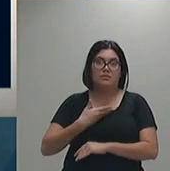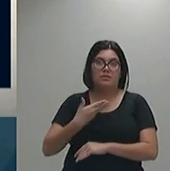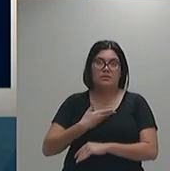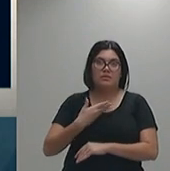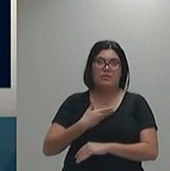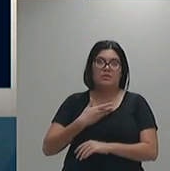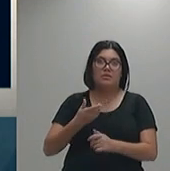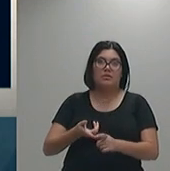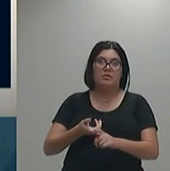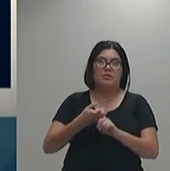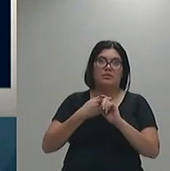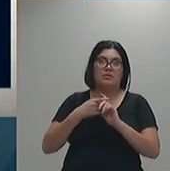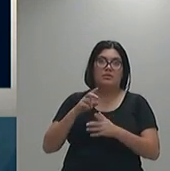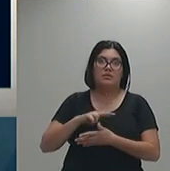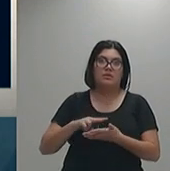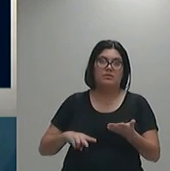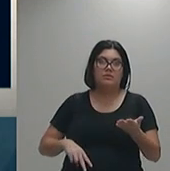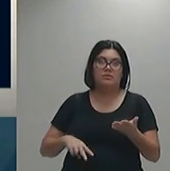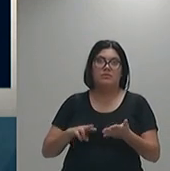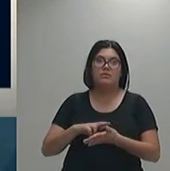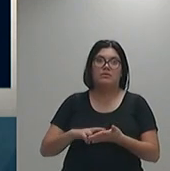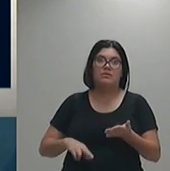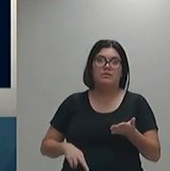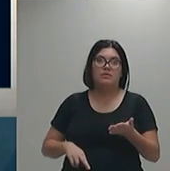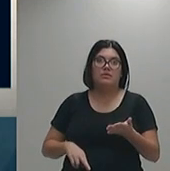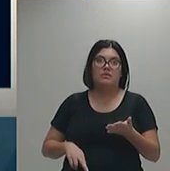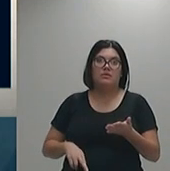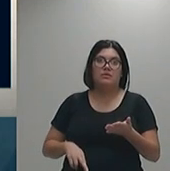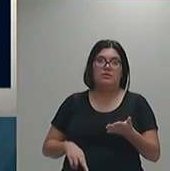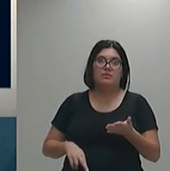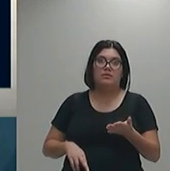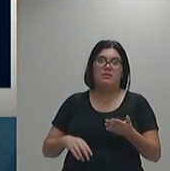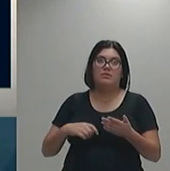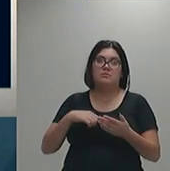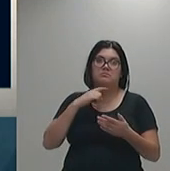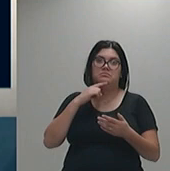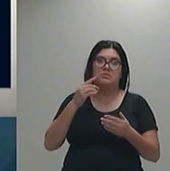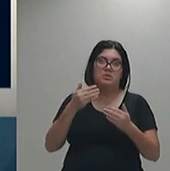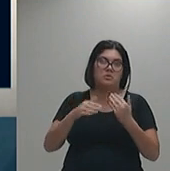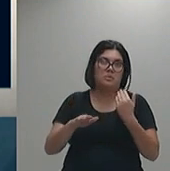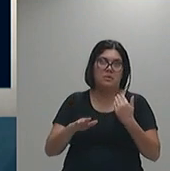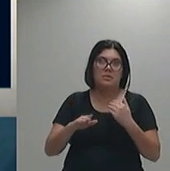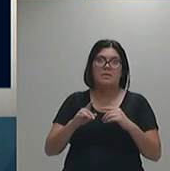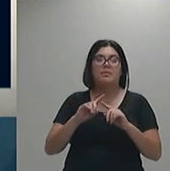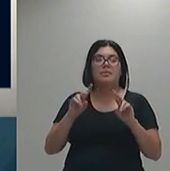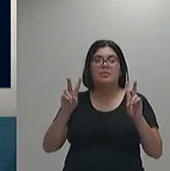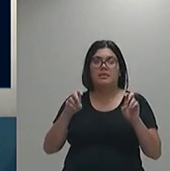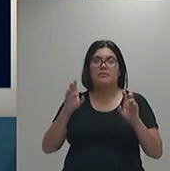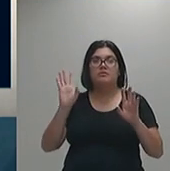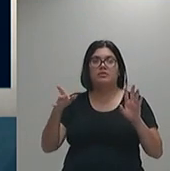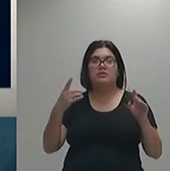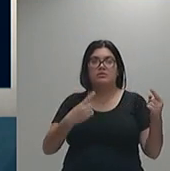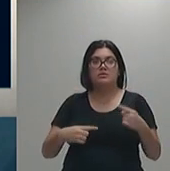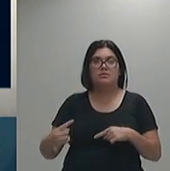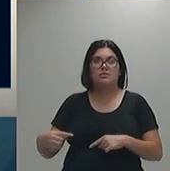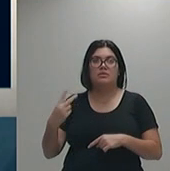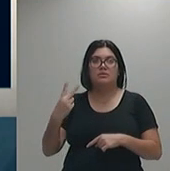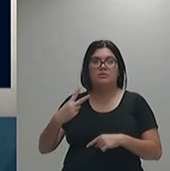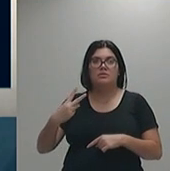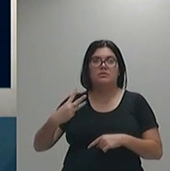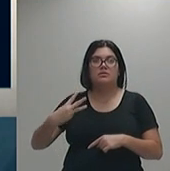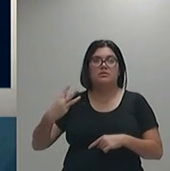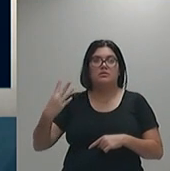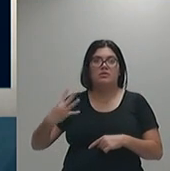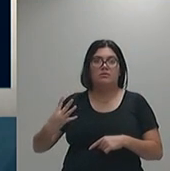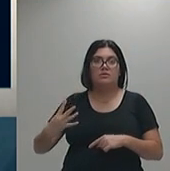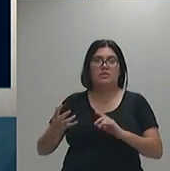relatório que eu acho que eu acho que não há divergência né Myles toma o tema já foi debatido na terceira na quarta turma a